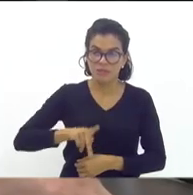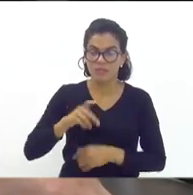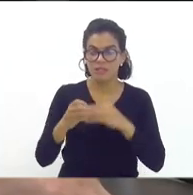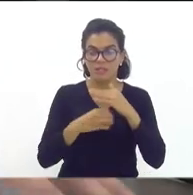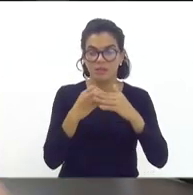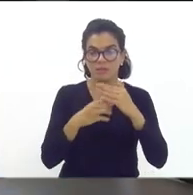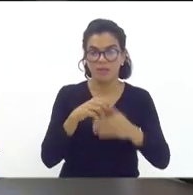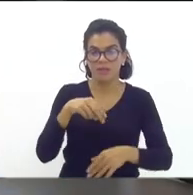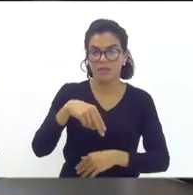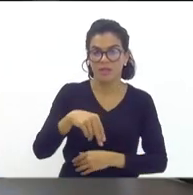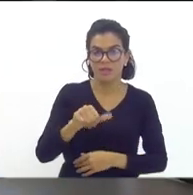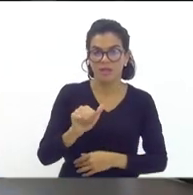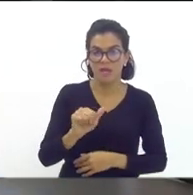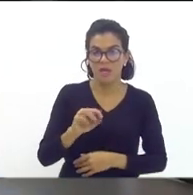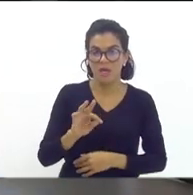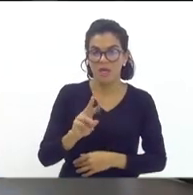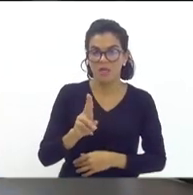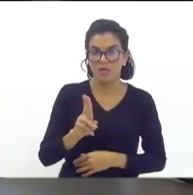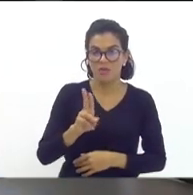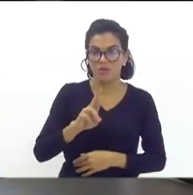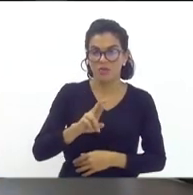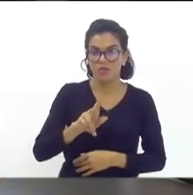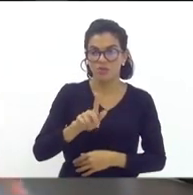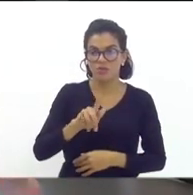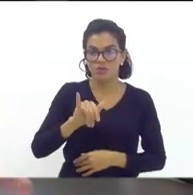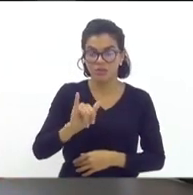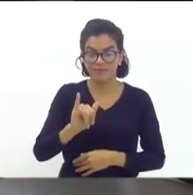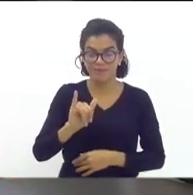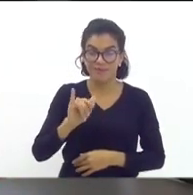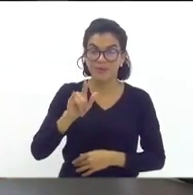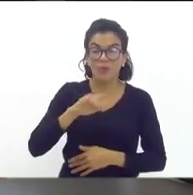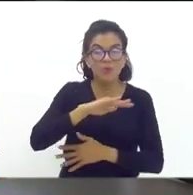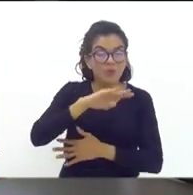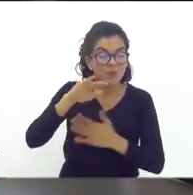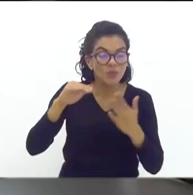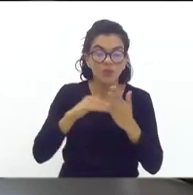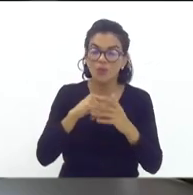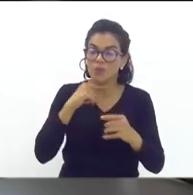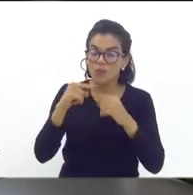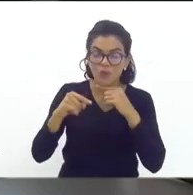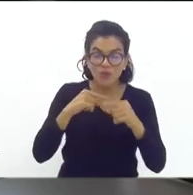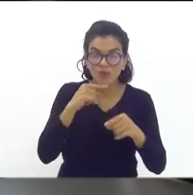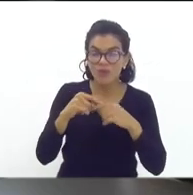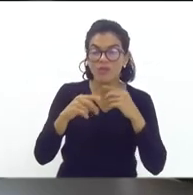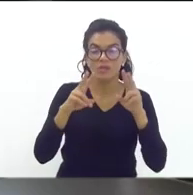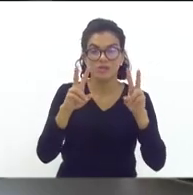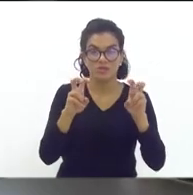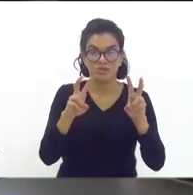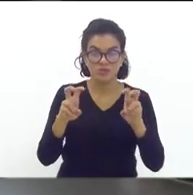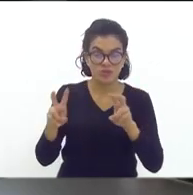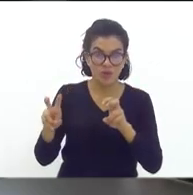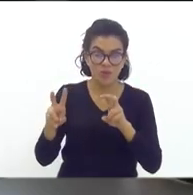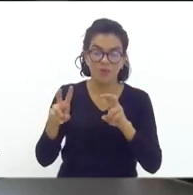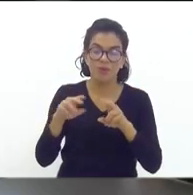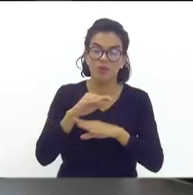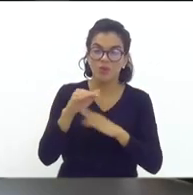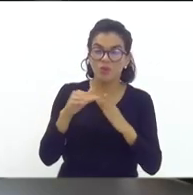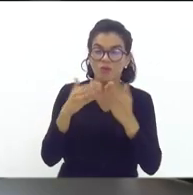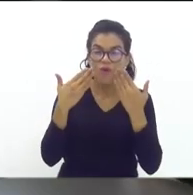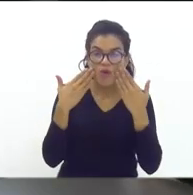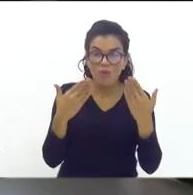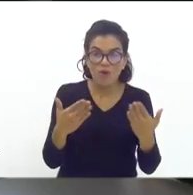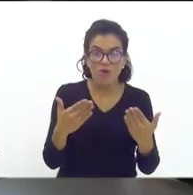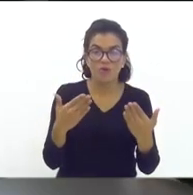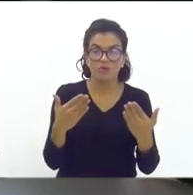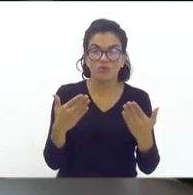e também com a genésia essas dúvidas da fala relacionadas a ao que foi exposto pela presidente na